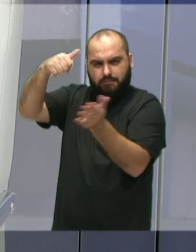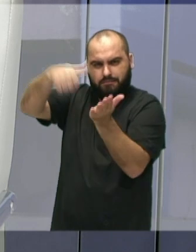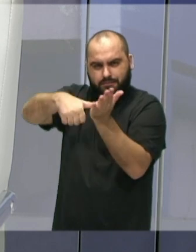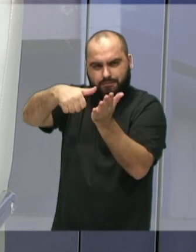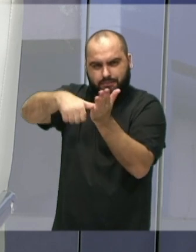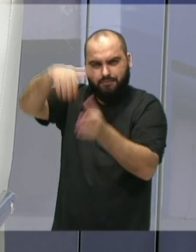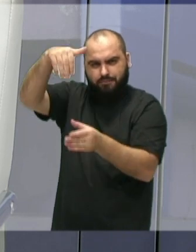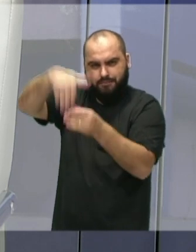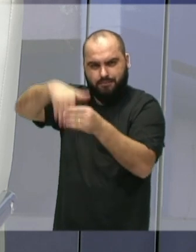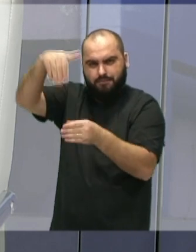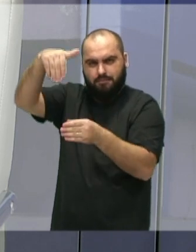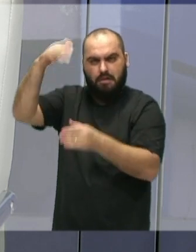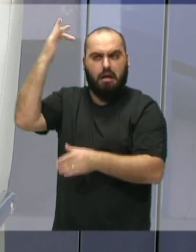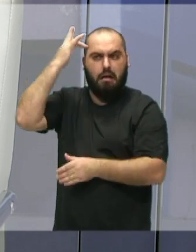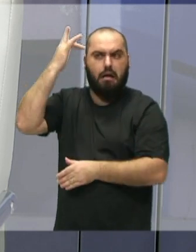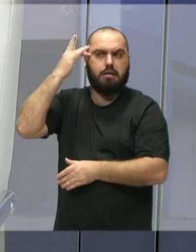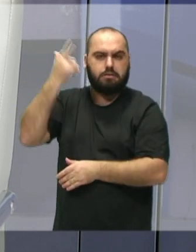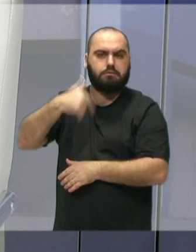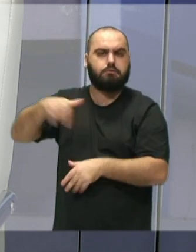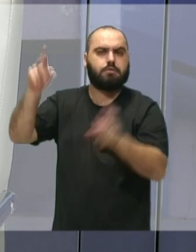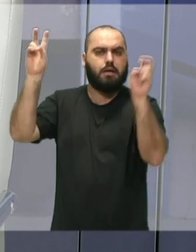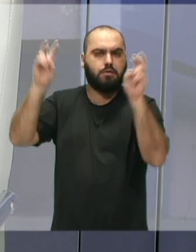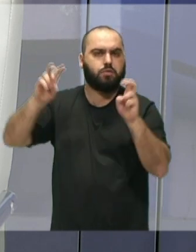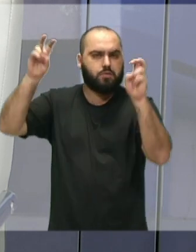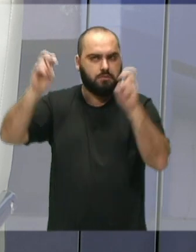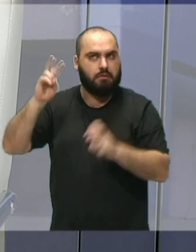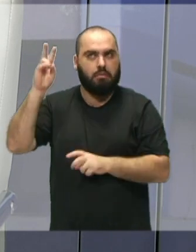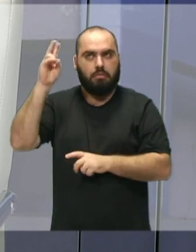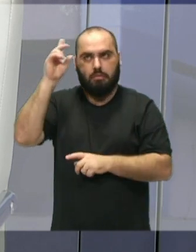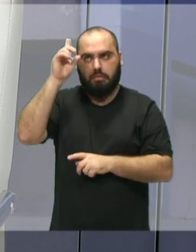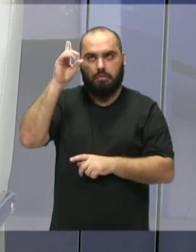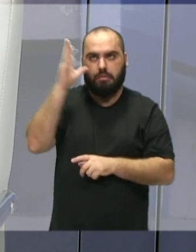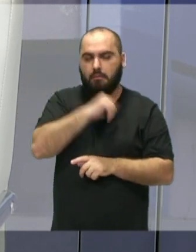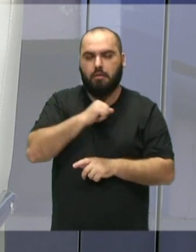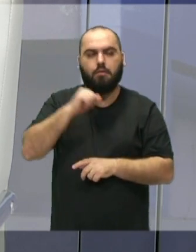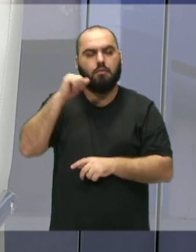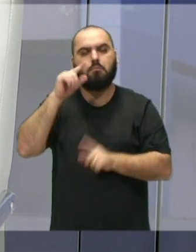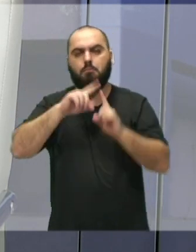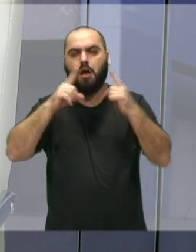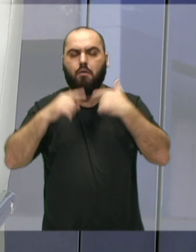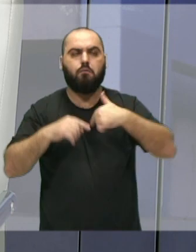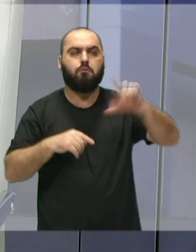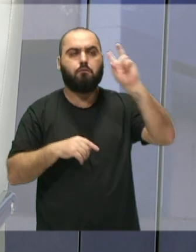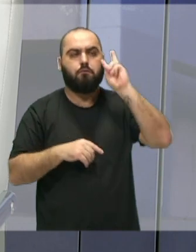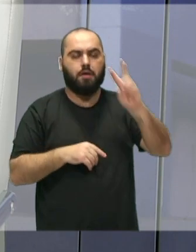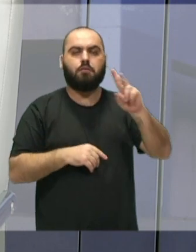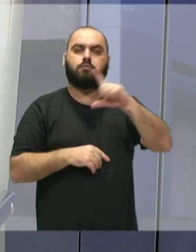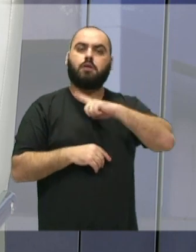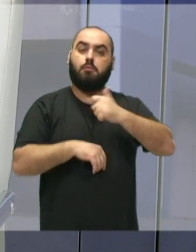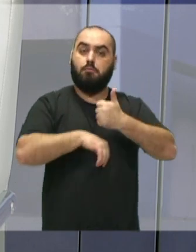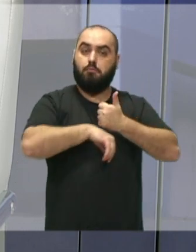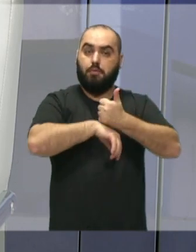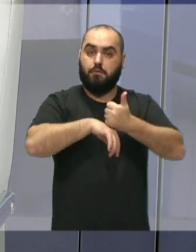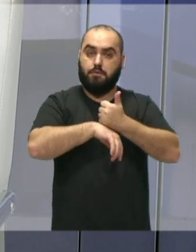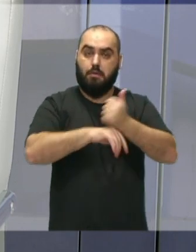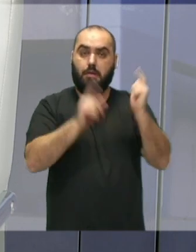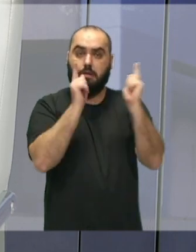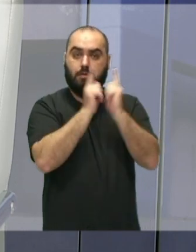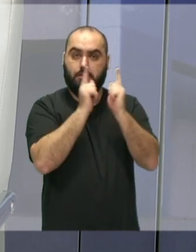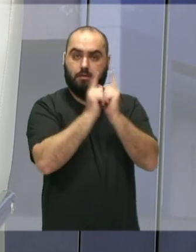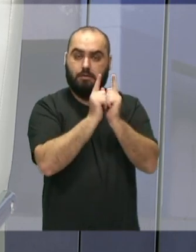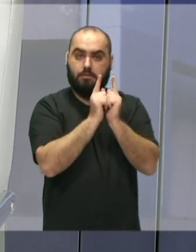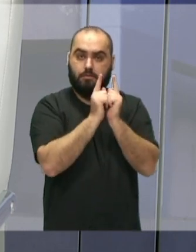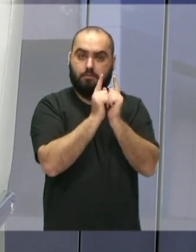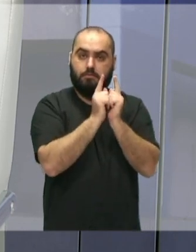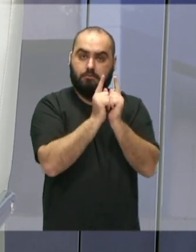que acho que vai render uma horinha de conversa com vocês, e verifiquei assim que alguns desses profissionais, ao invés de estar atendendo, estar na linha